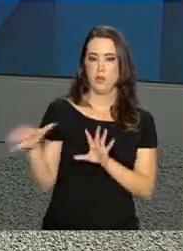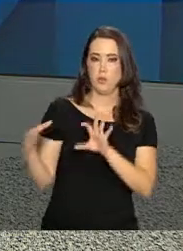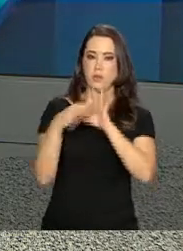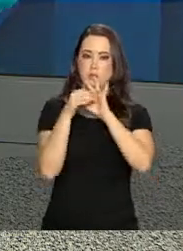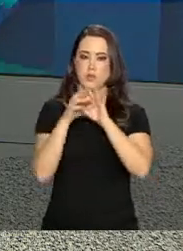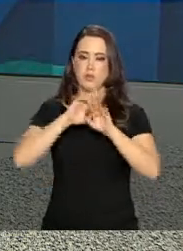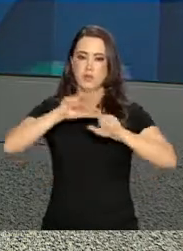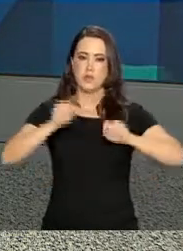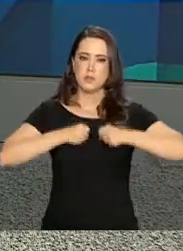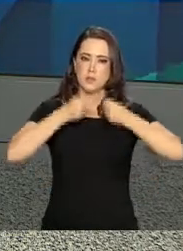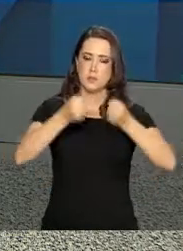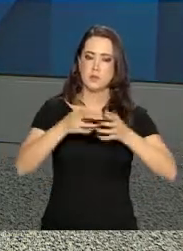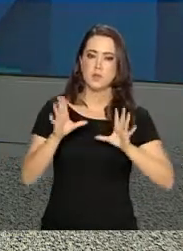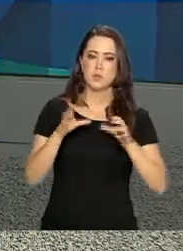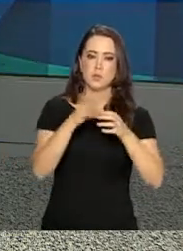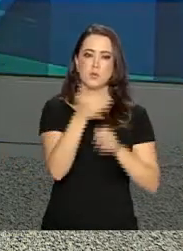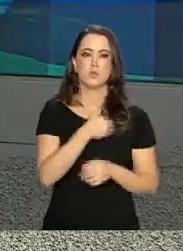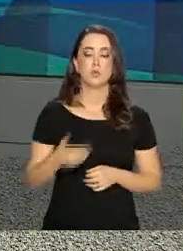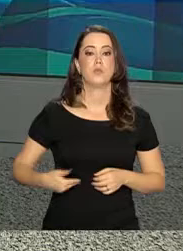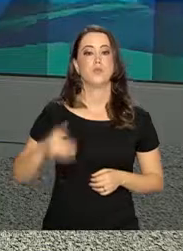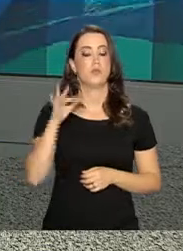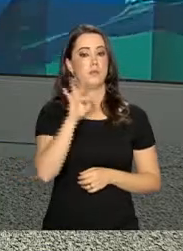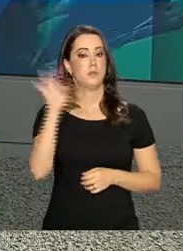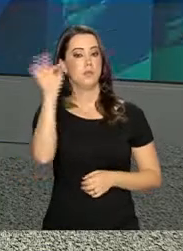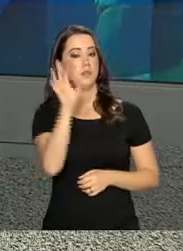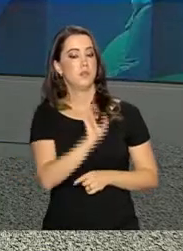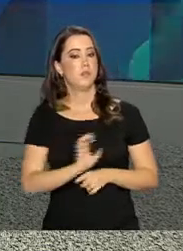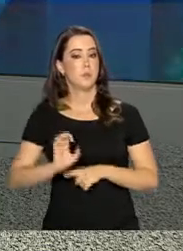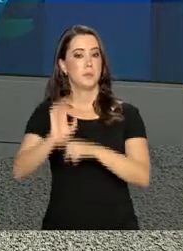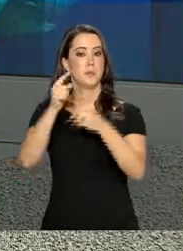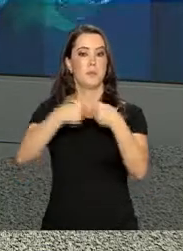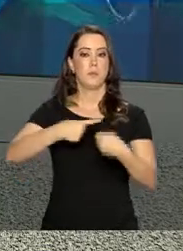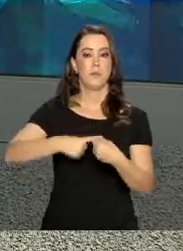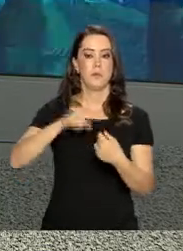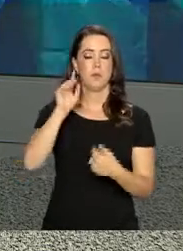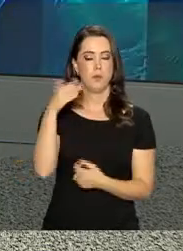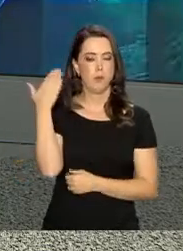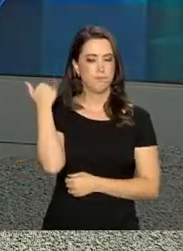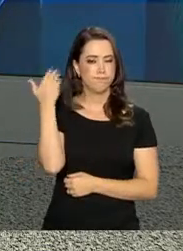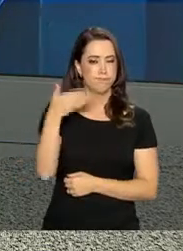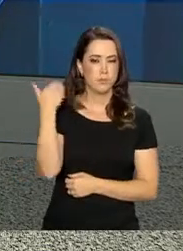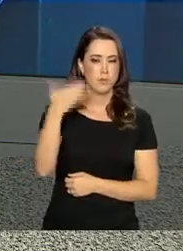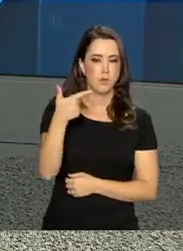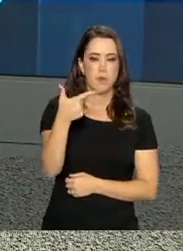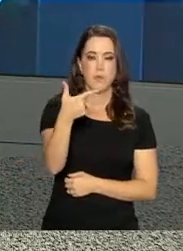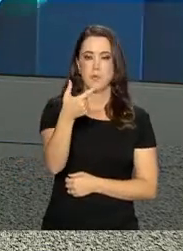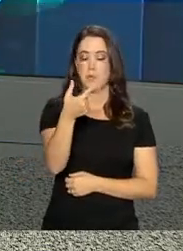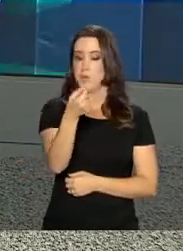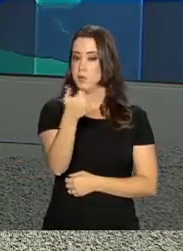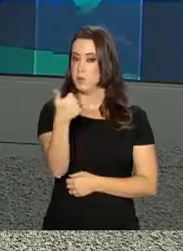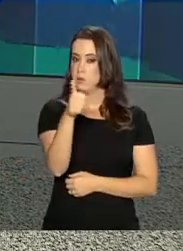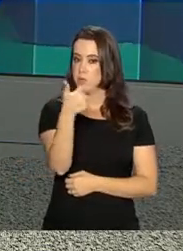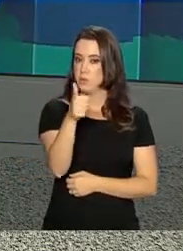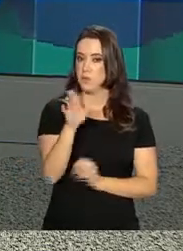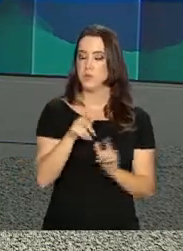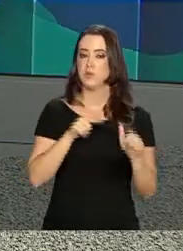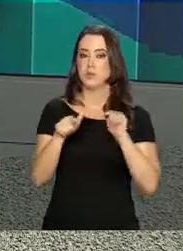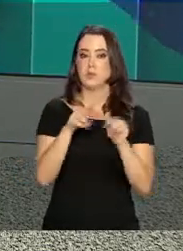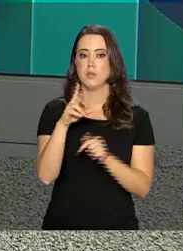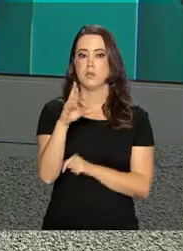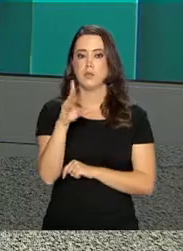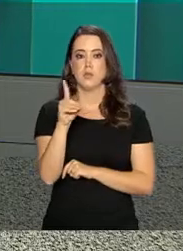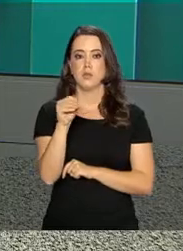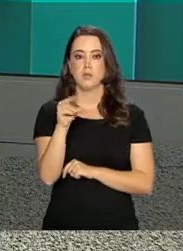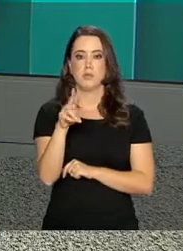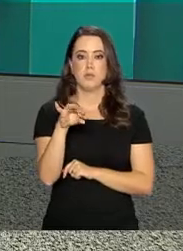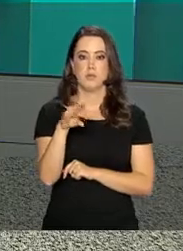de diversos órgãos públicos da União, estados e municípios. Desde 2011, a Operação Rodovida